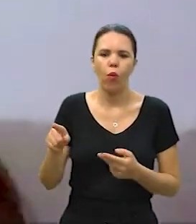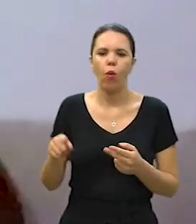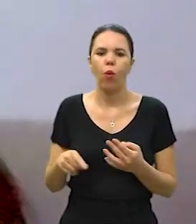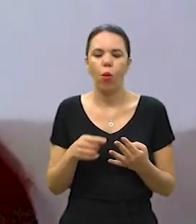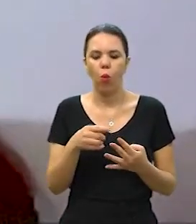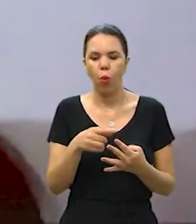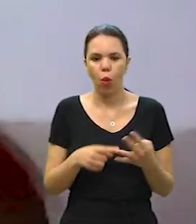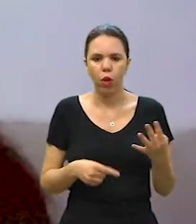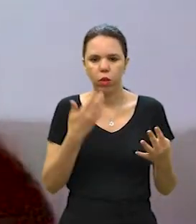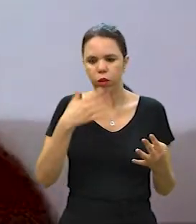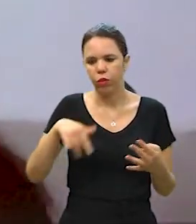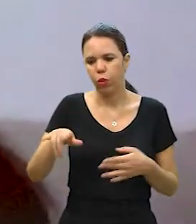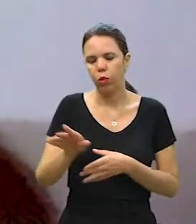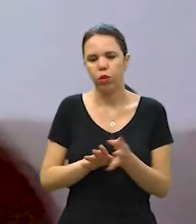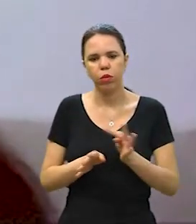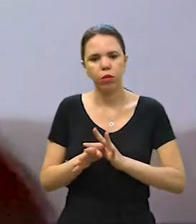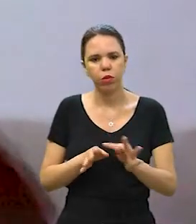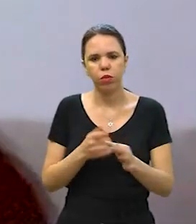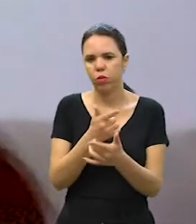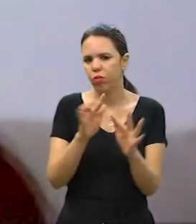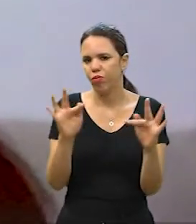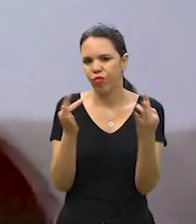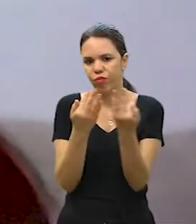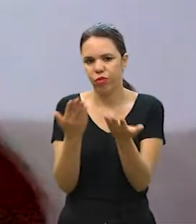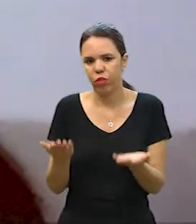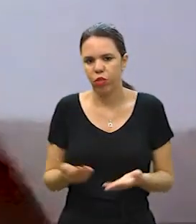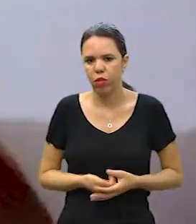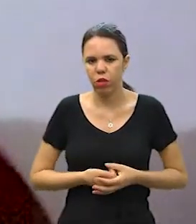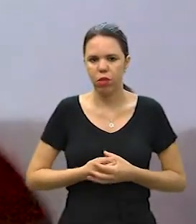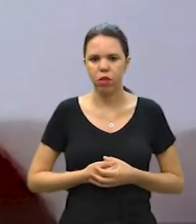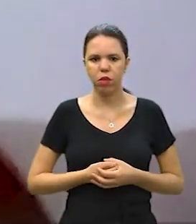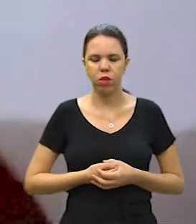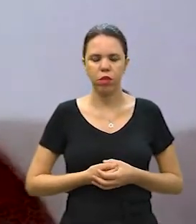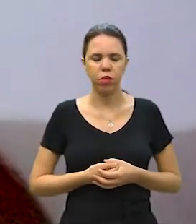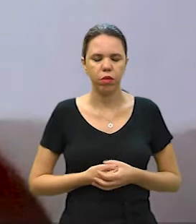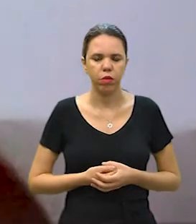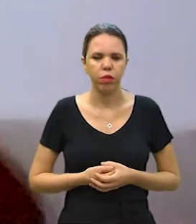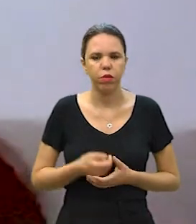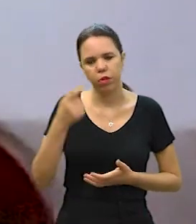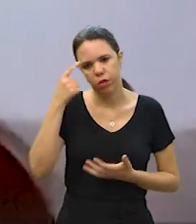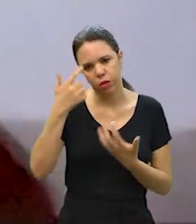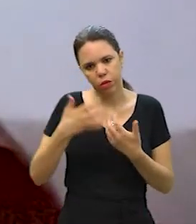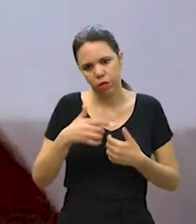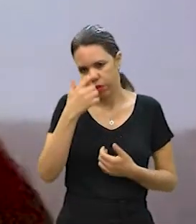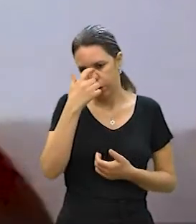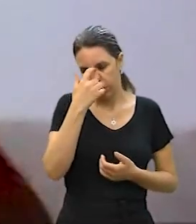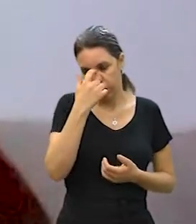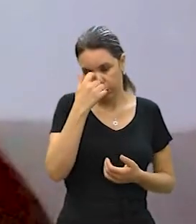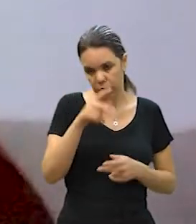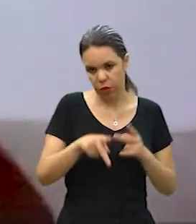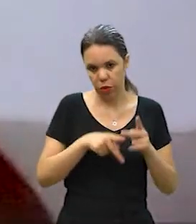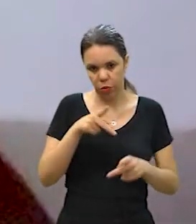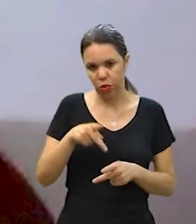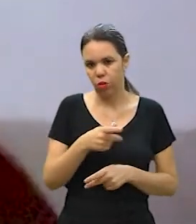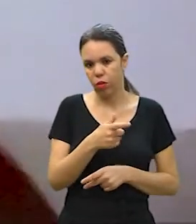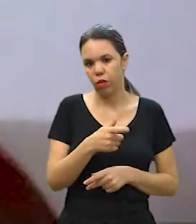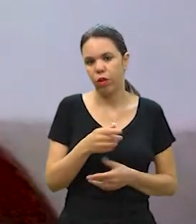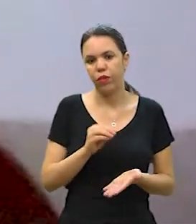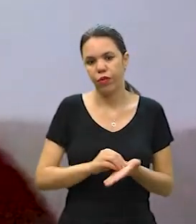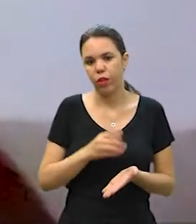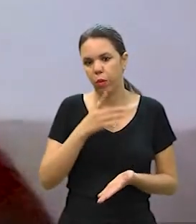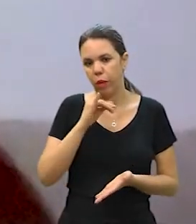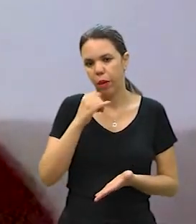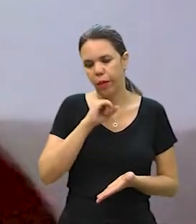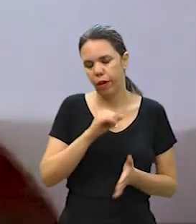conselho tutelar, porque elas ficaram sem famílias. Então, essas questões que a gente tem que pensar também, esses órfãos que vão ficar da